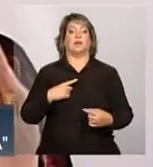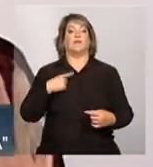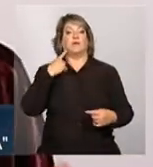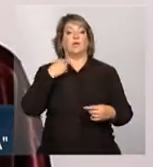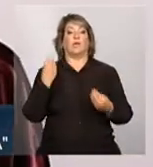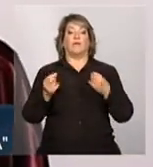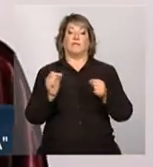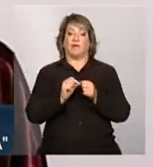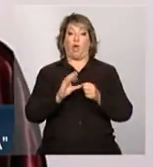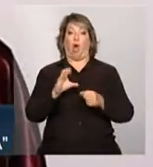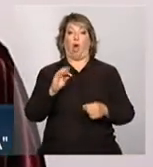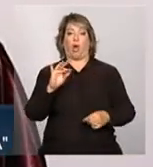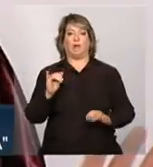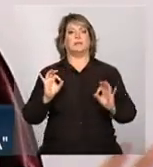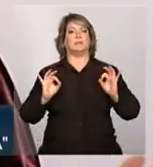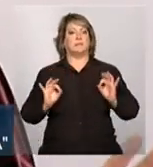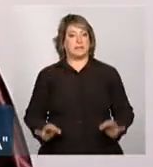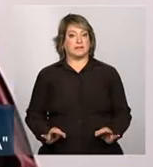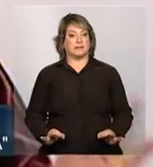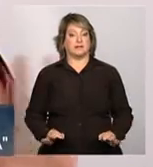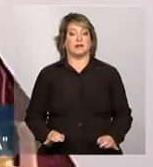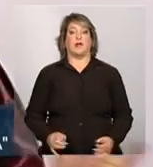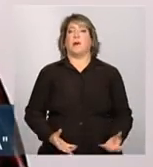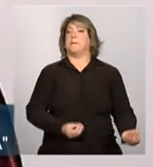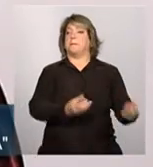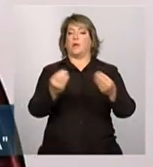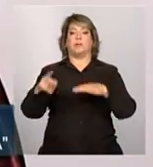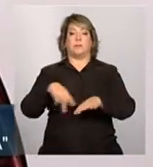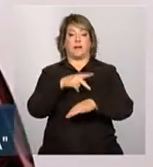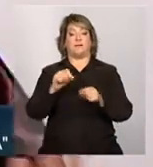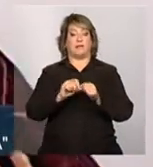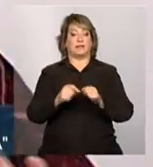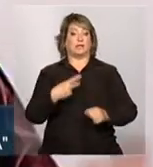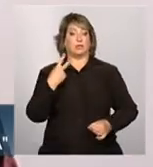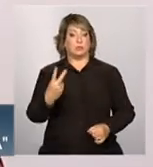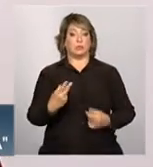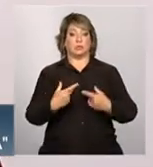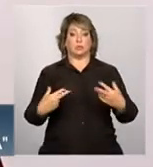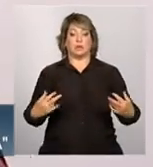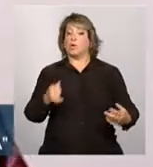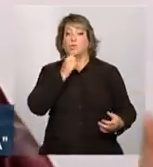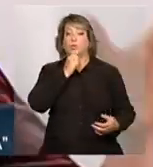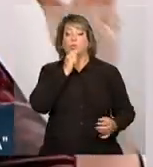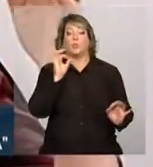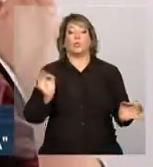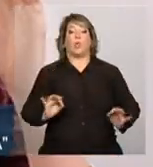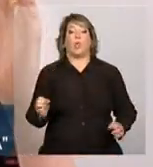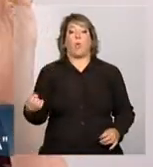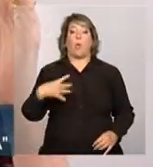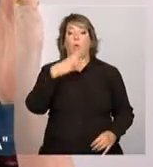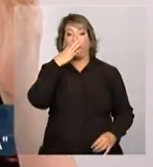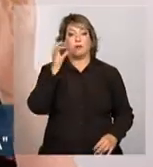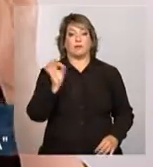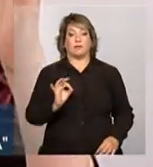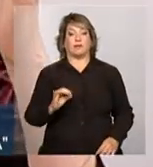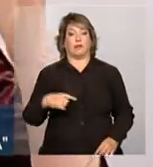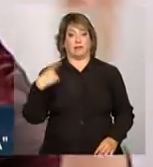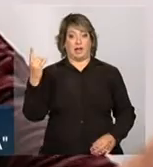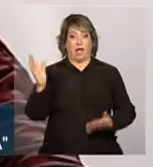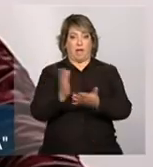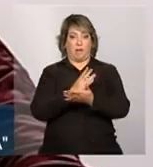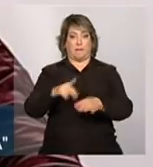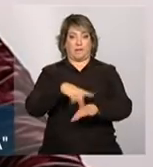cota mesmo. Então, vários países fizeram as duas coisas, não há novidade nenhuma. Ou os países aprovaram lei dizendo